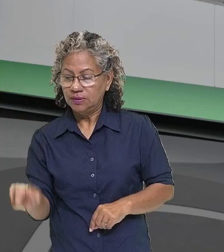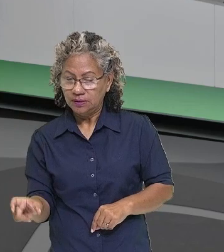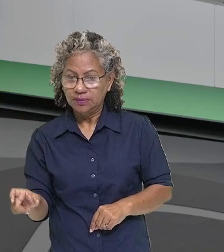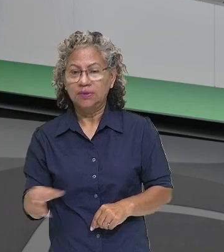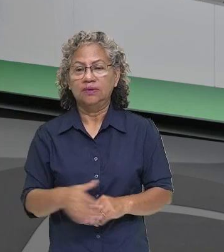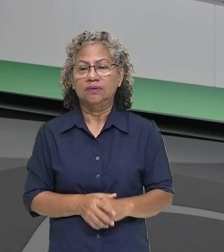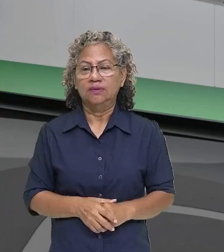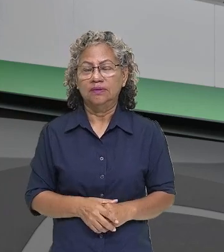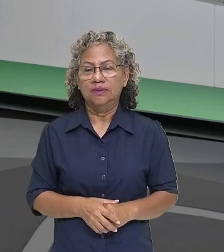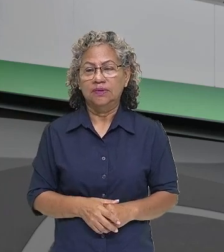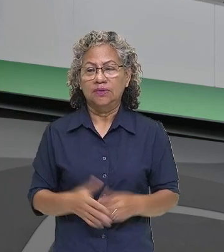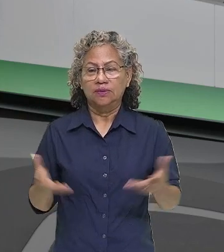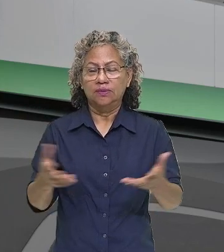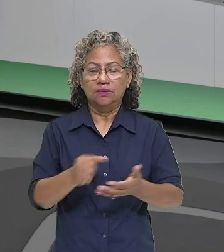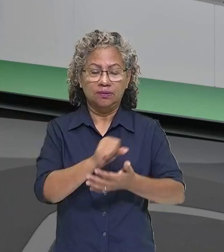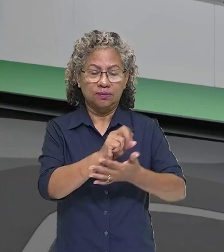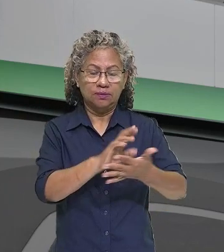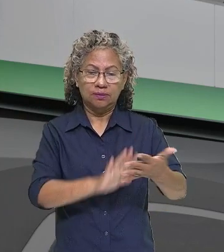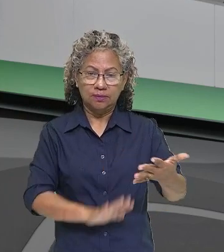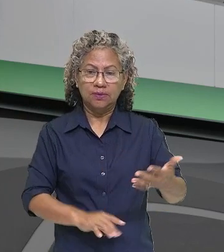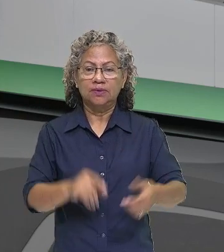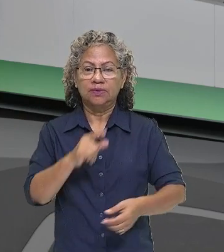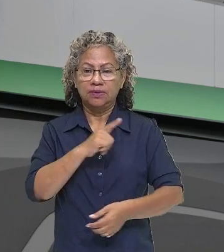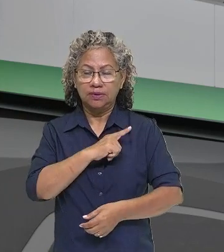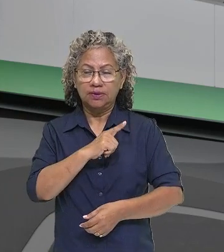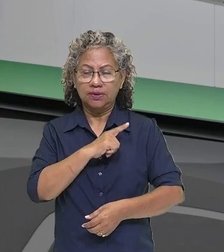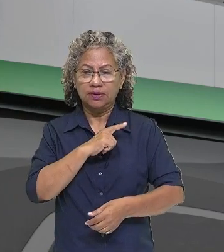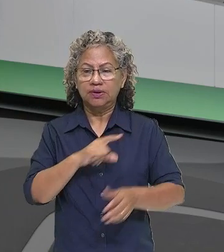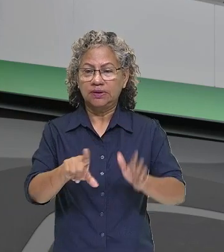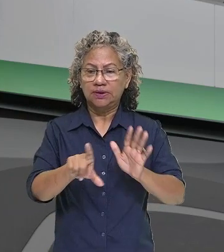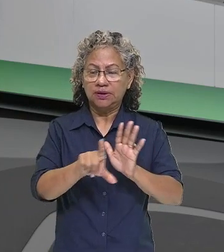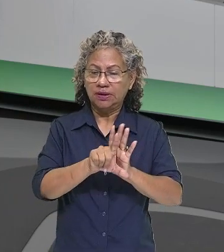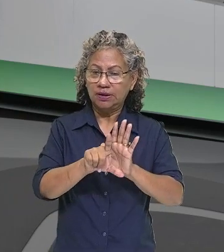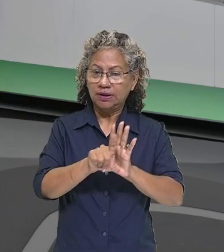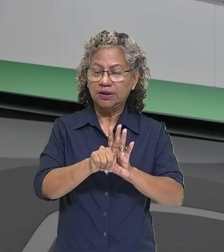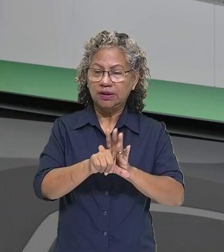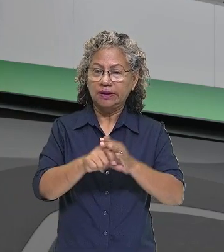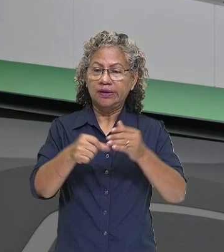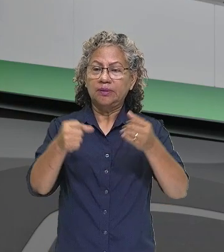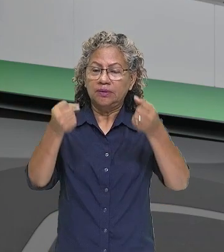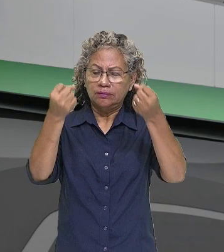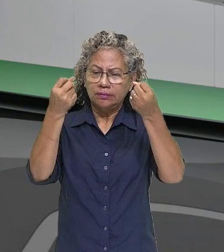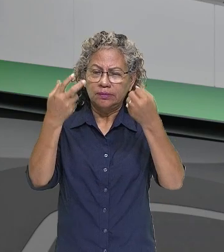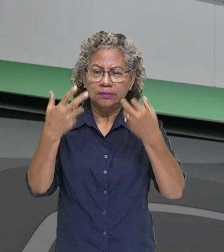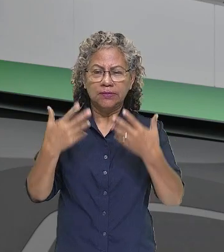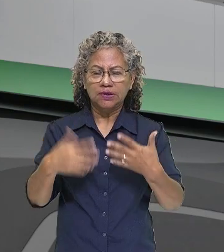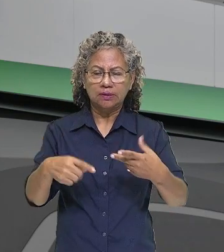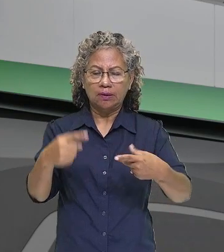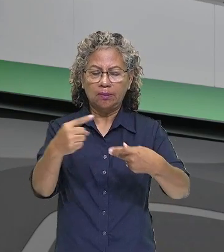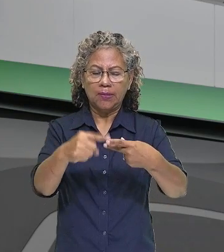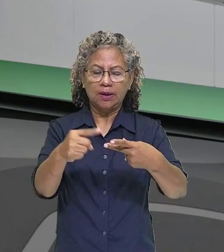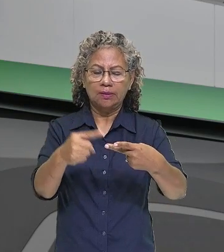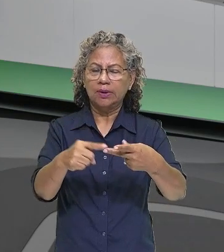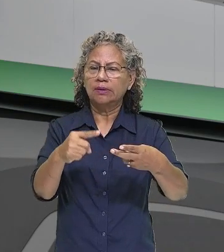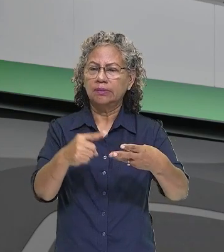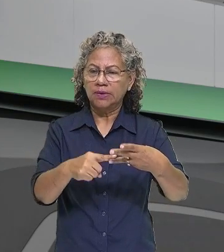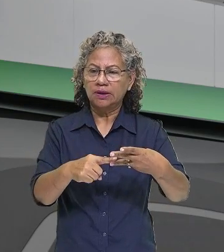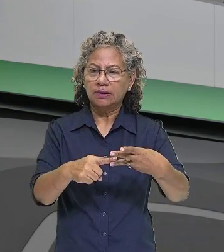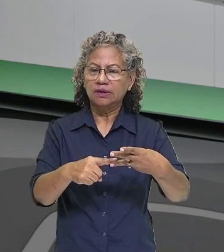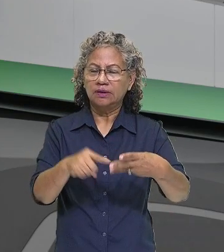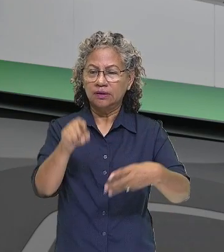era a nossa atividade de hoje, que envolvia aí essas leis e suas aplicações. Então, eu espero que